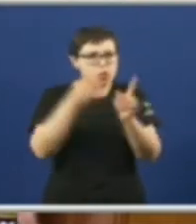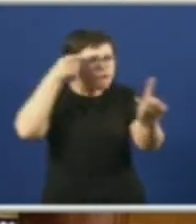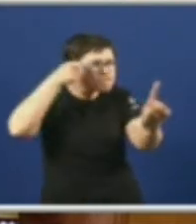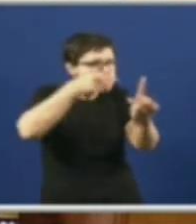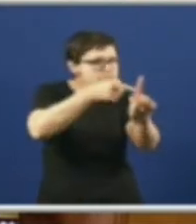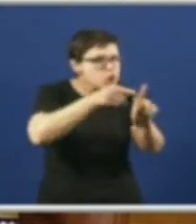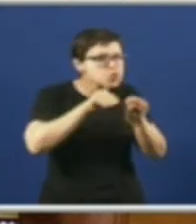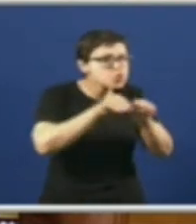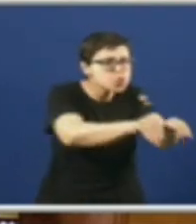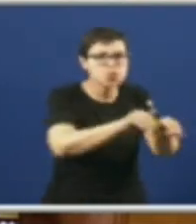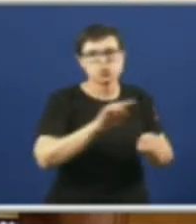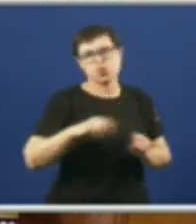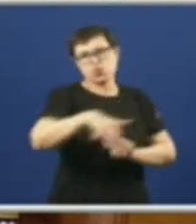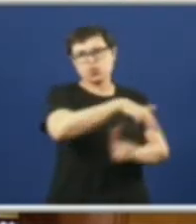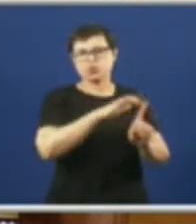nariz.